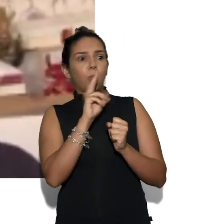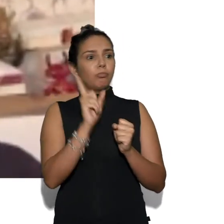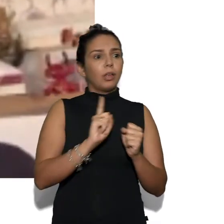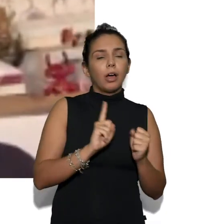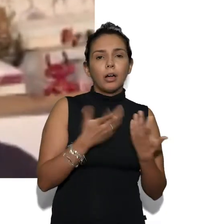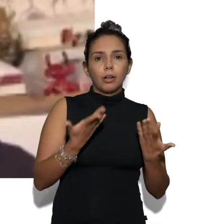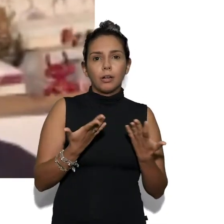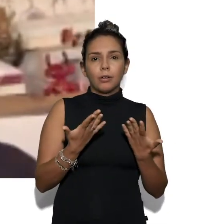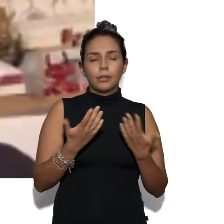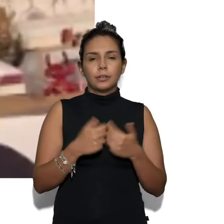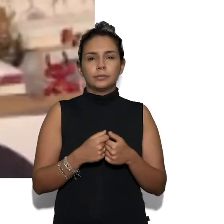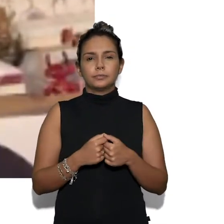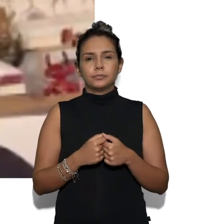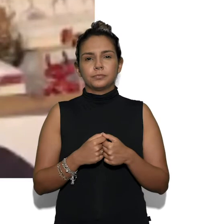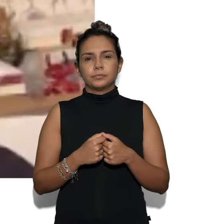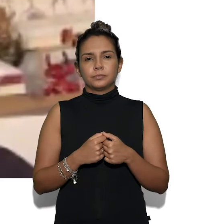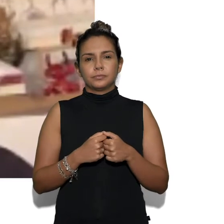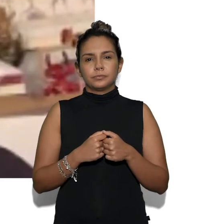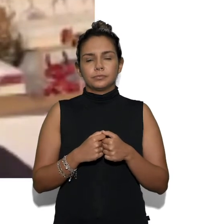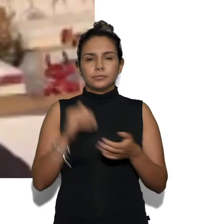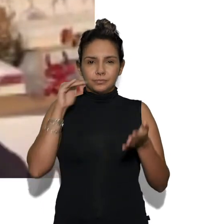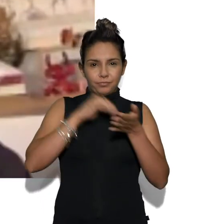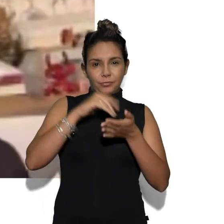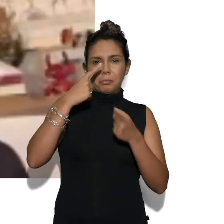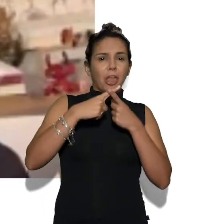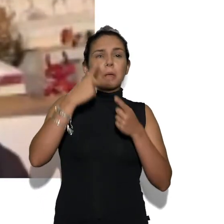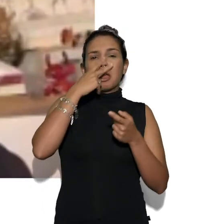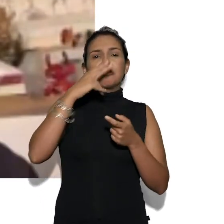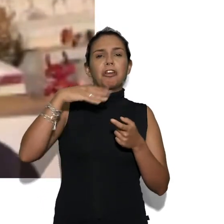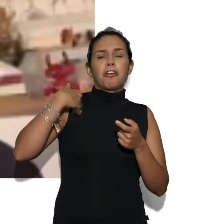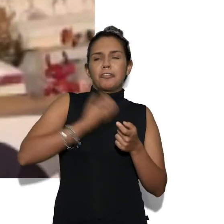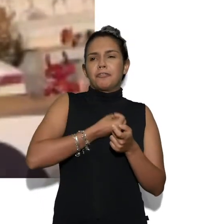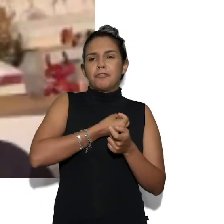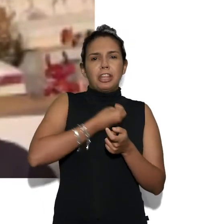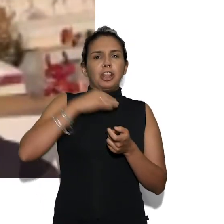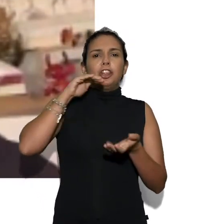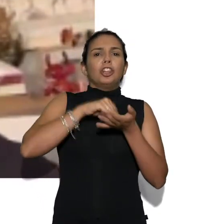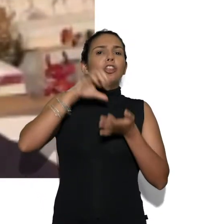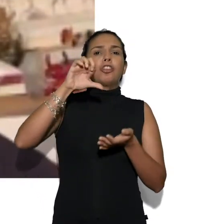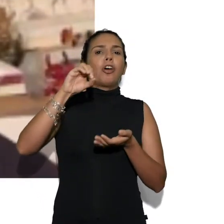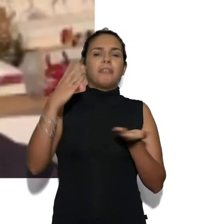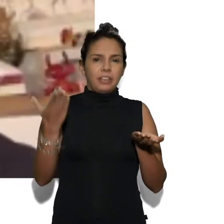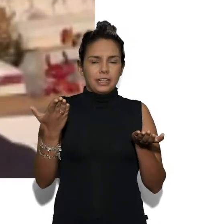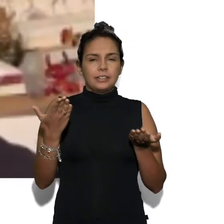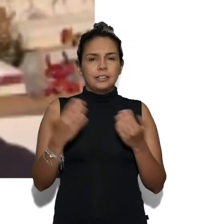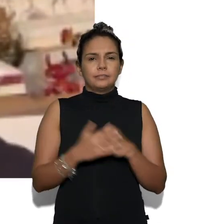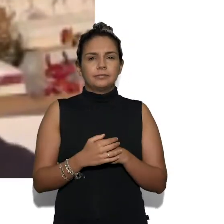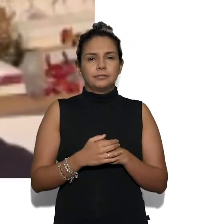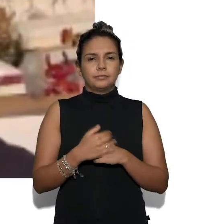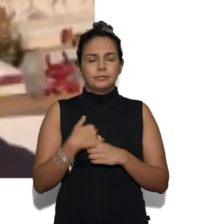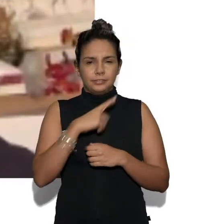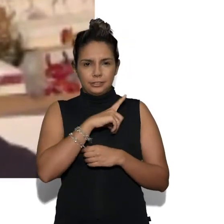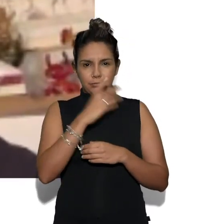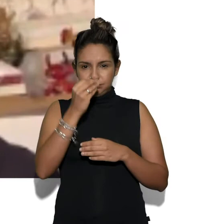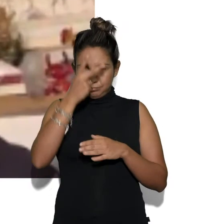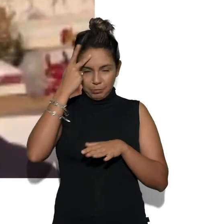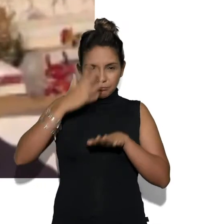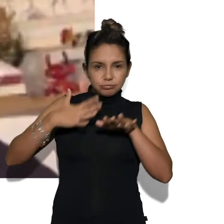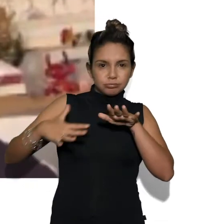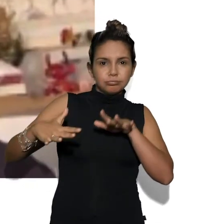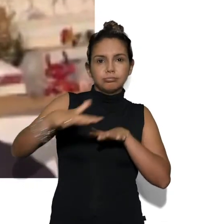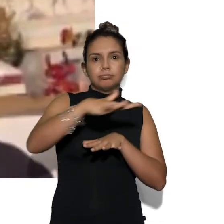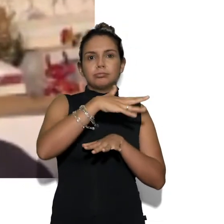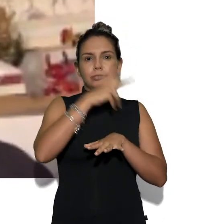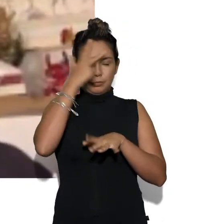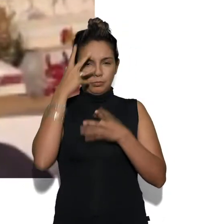eu haverei de envelhecer até aos 90 anos de idade, não é? Eu estou rodeado de gente, eu fui